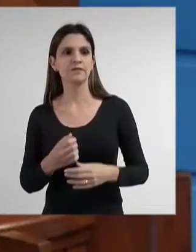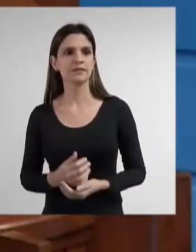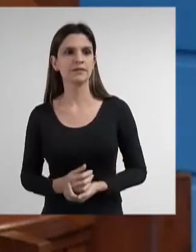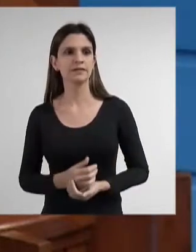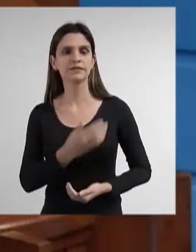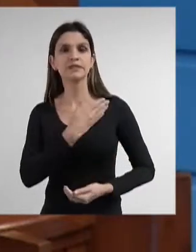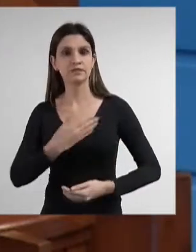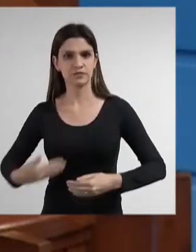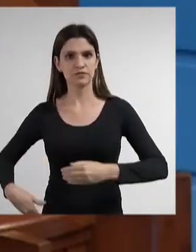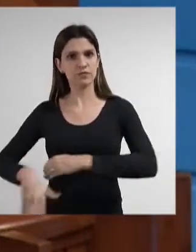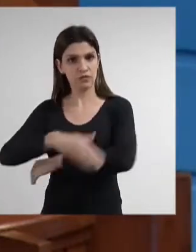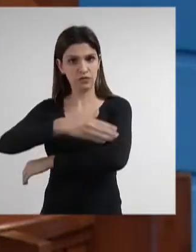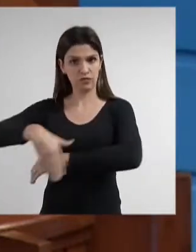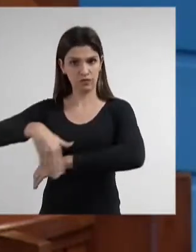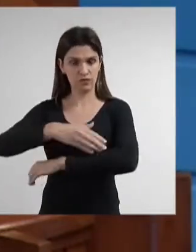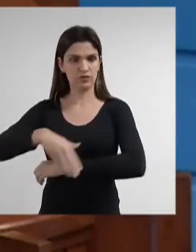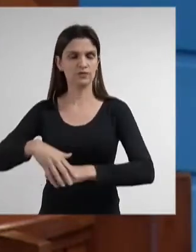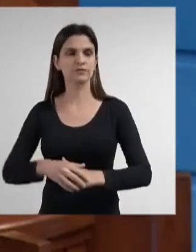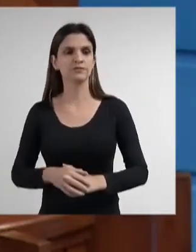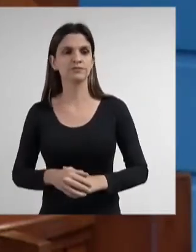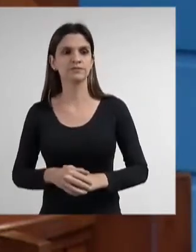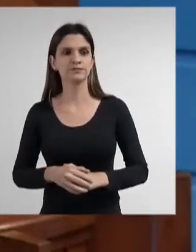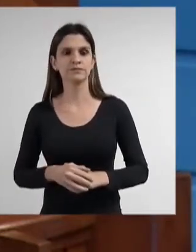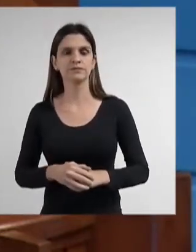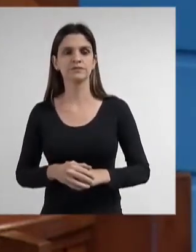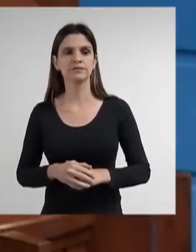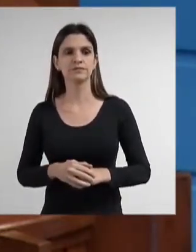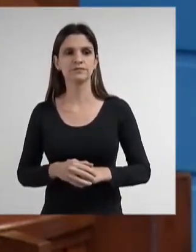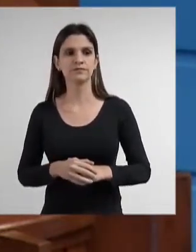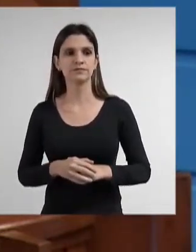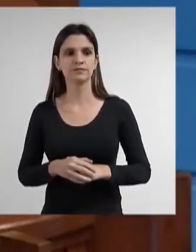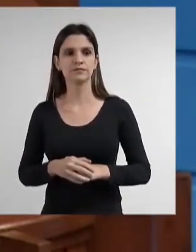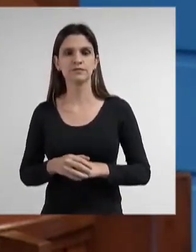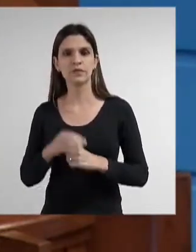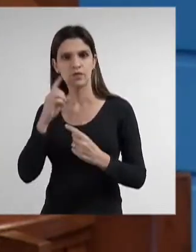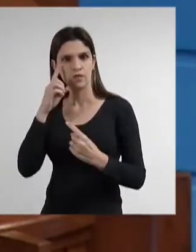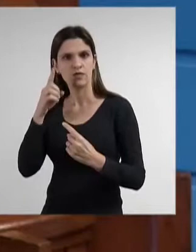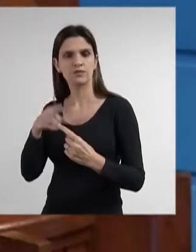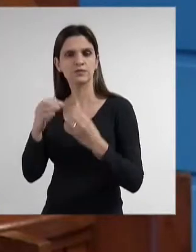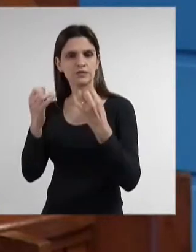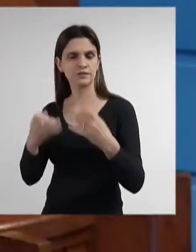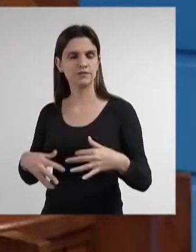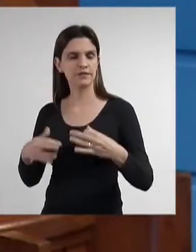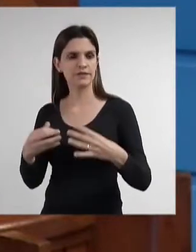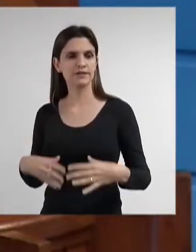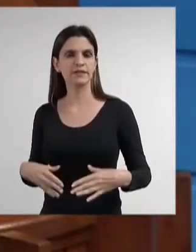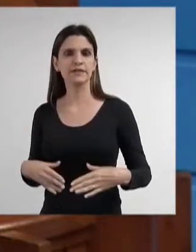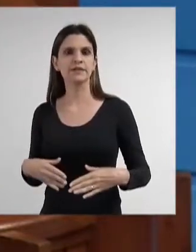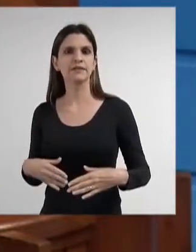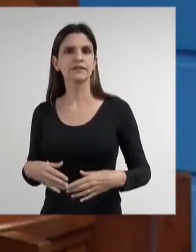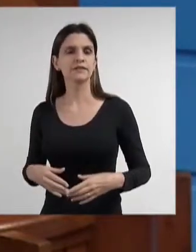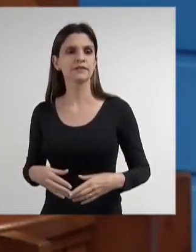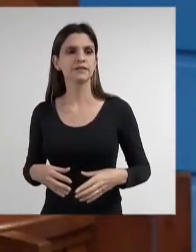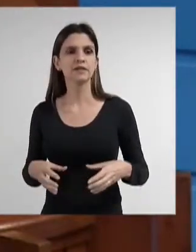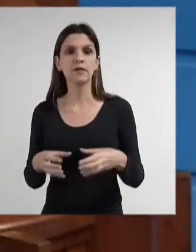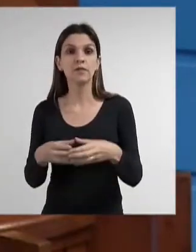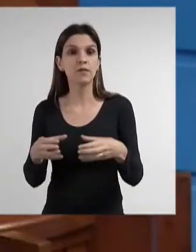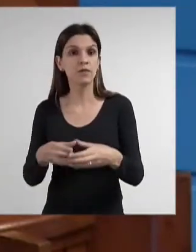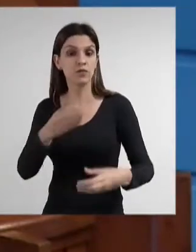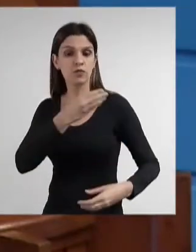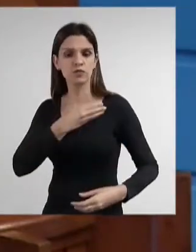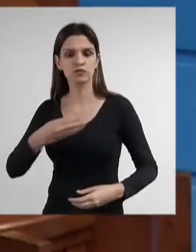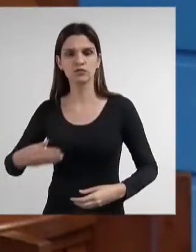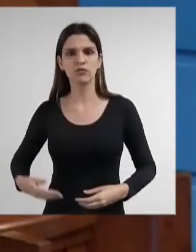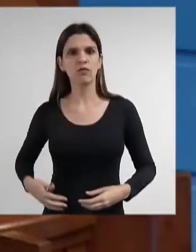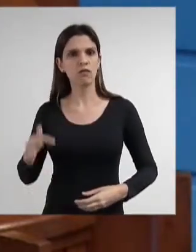respeito principalmente à bancada federal. Nós aqui, deputados estaduais, claro que temos que falar do assunto, que temos que tomar